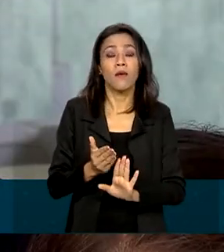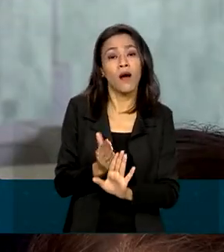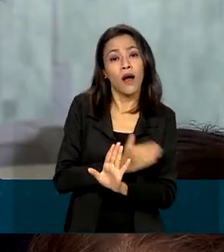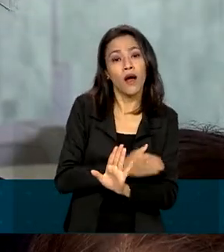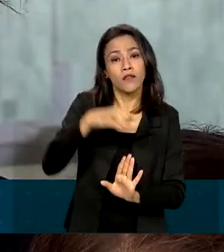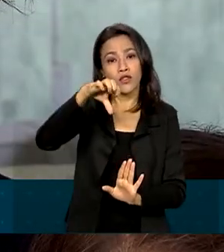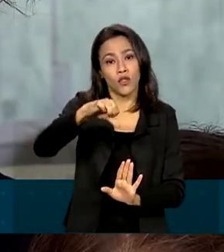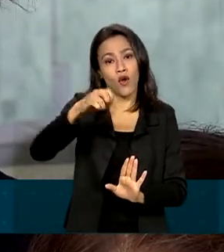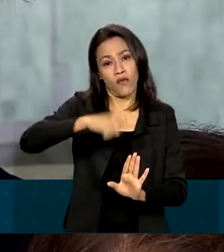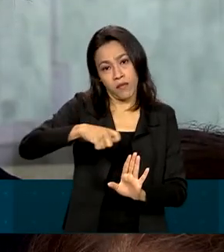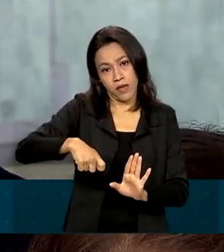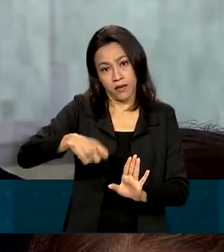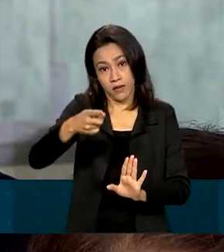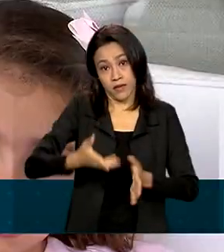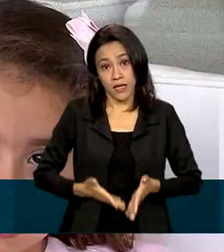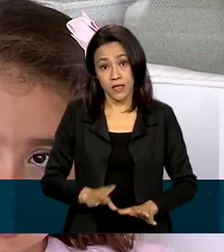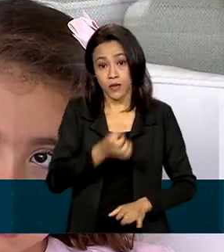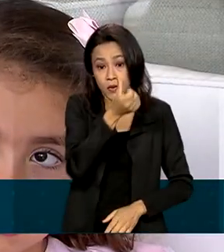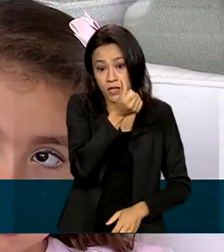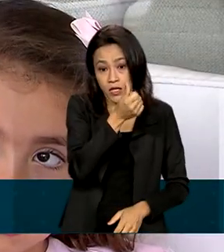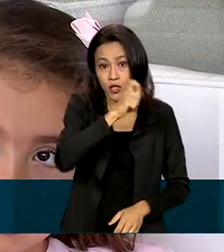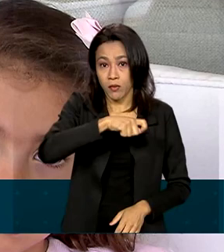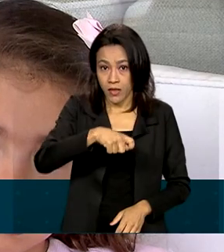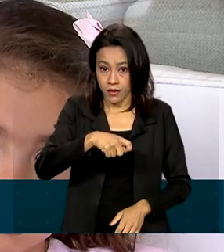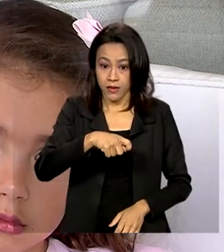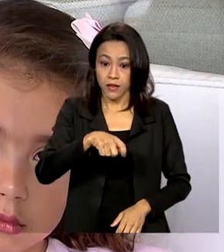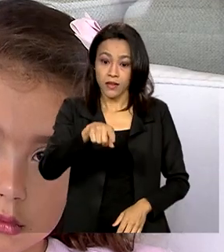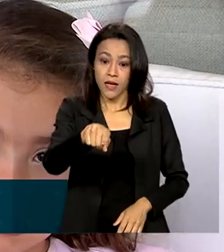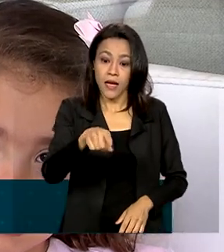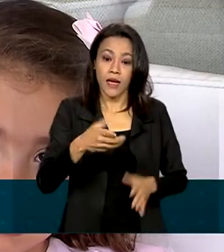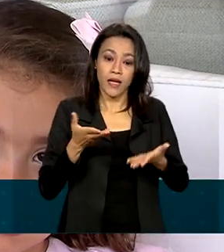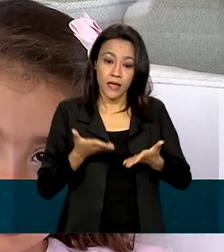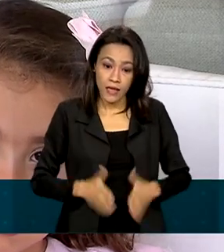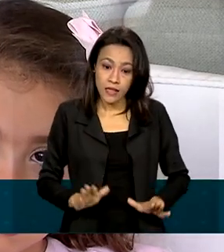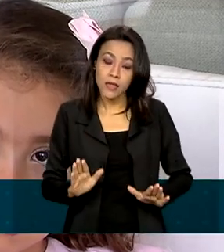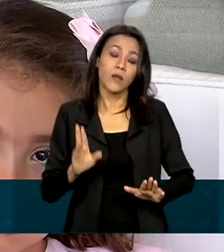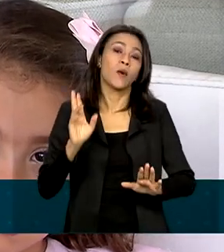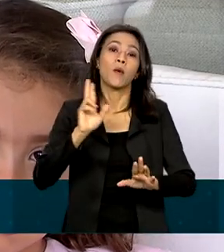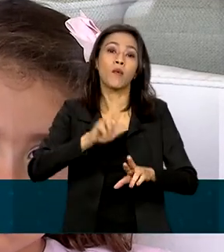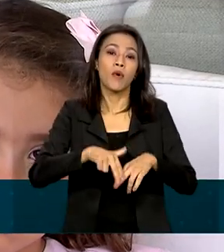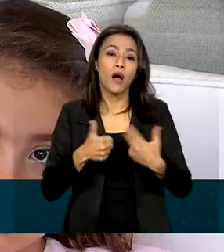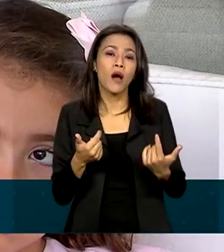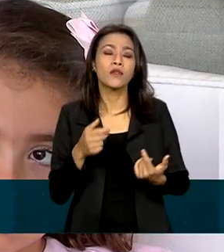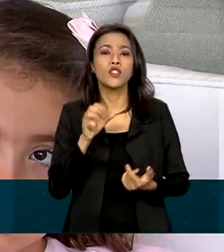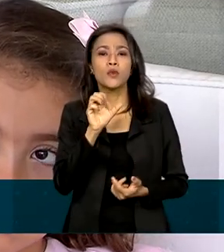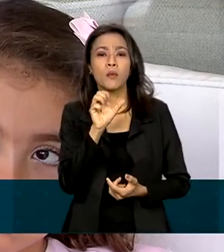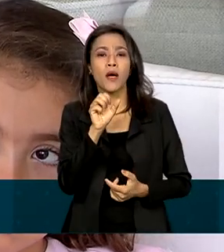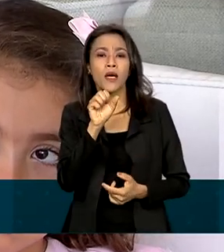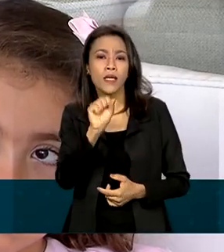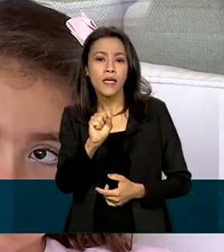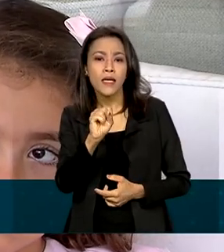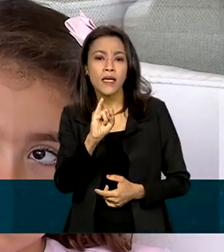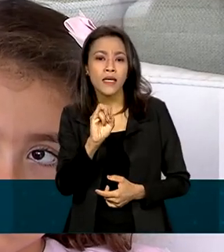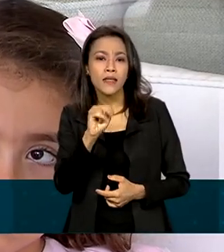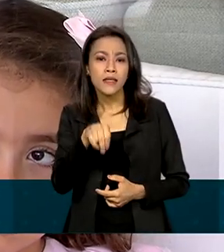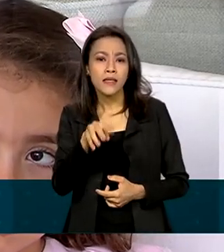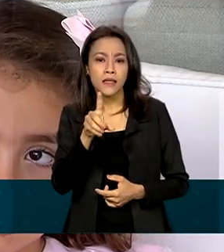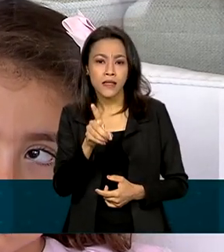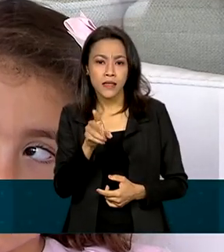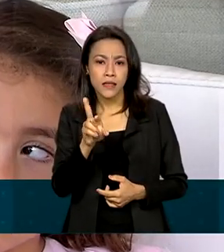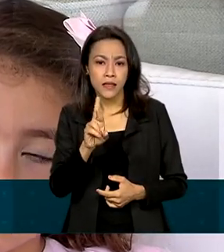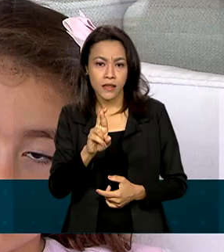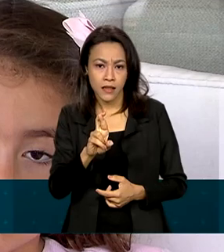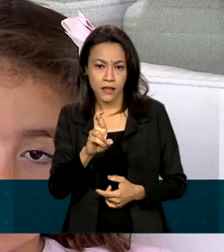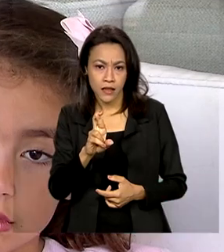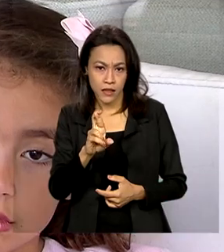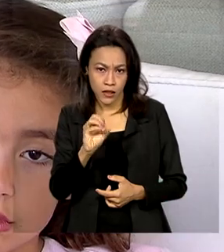no sexto mês da gravidez. Sofia nasceu por causa de uma síndrome, que é uma síndrome que eu tinha, que é a síndrome do útero